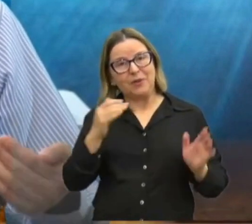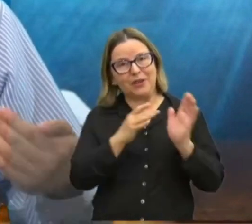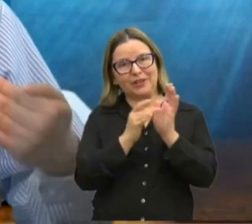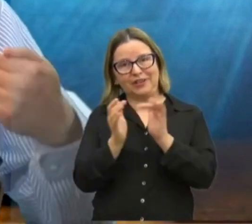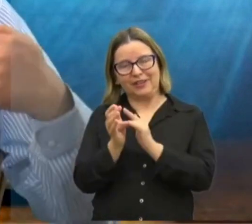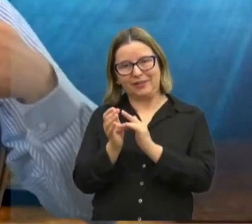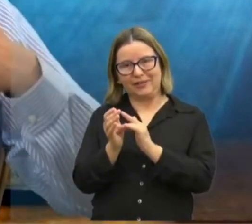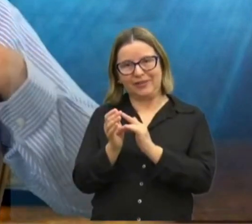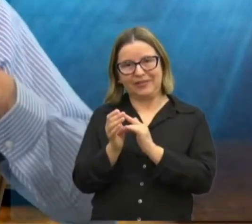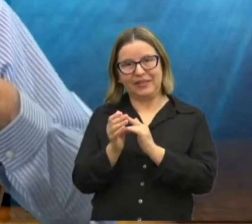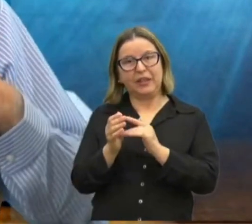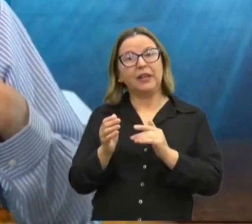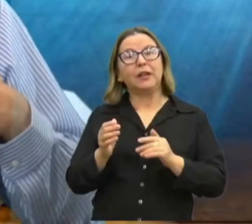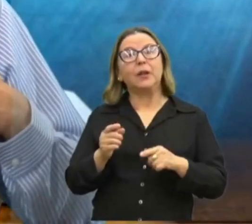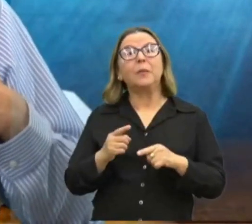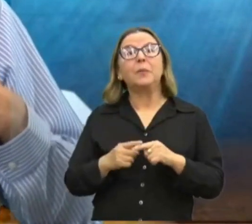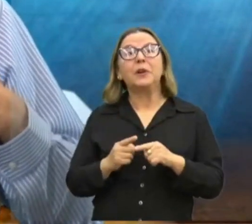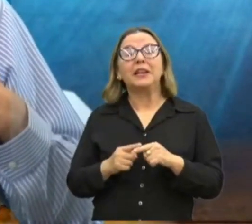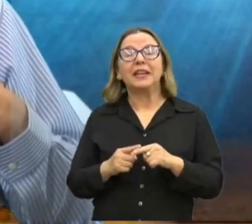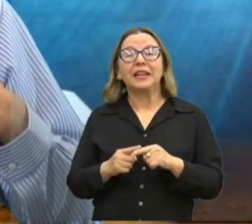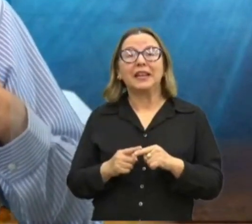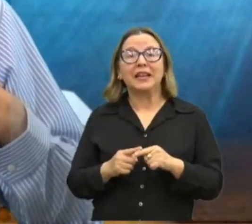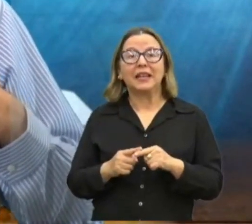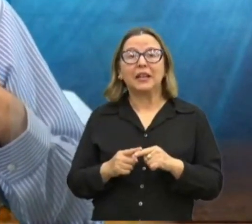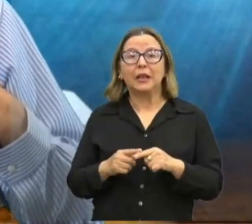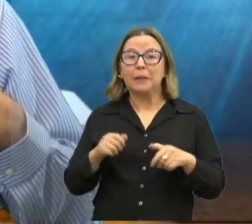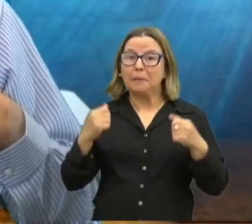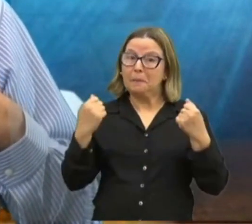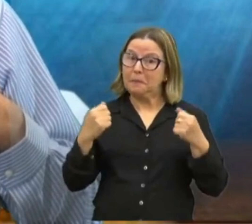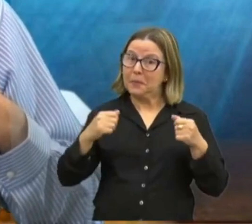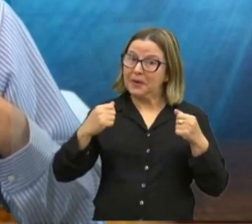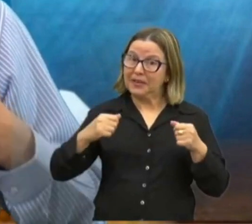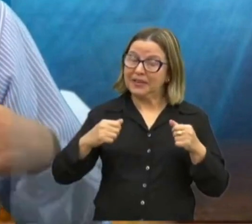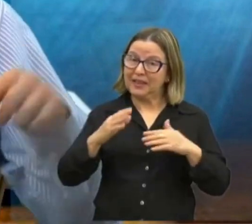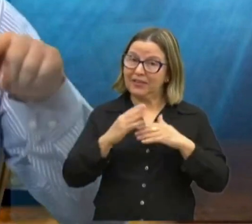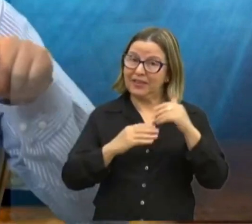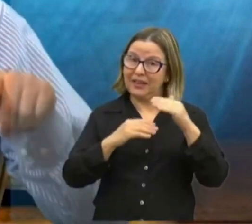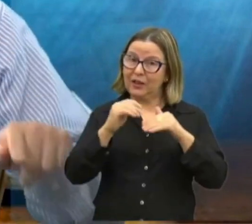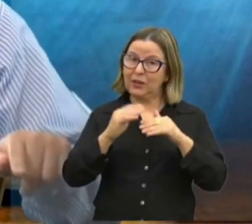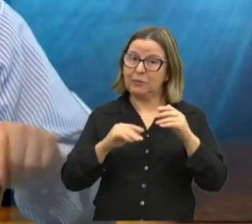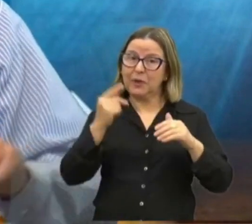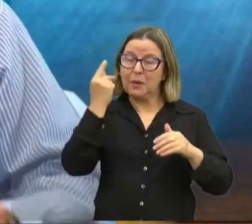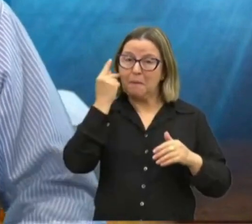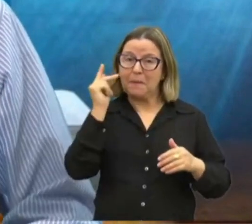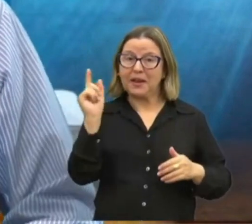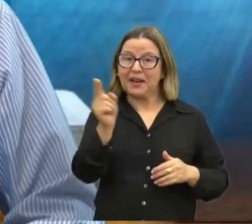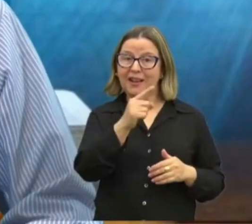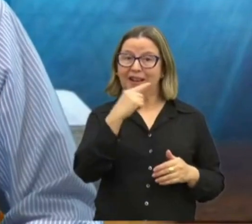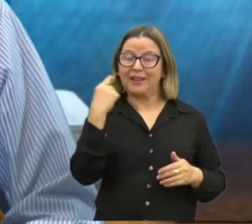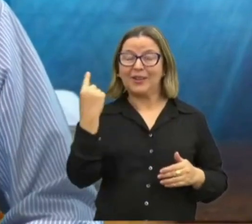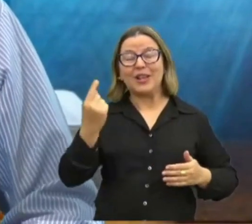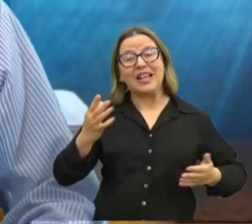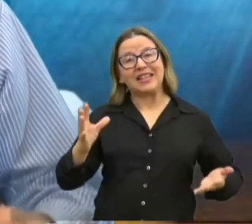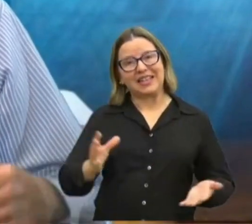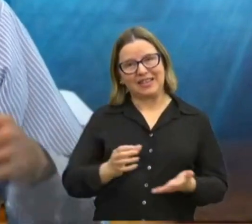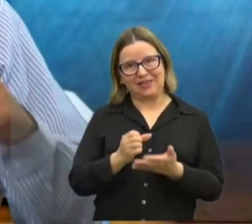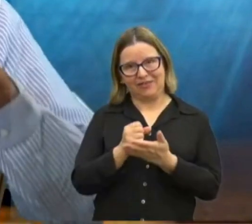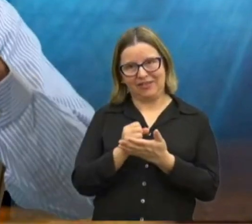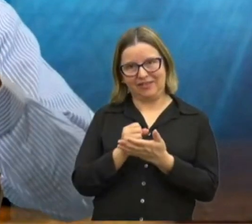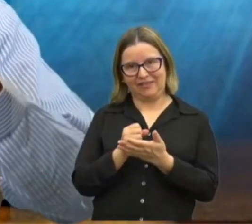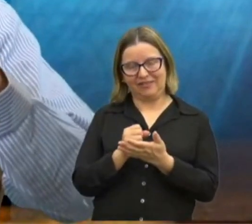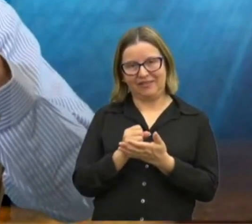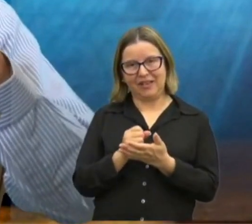essencial para a nossa própria salvação. Deus não poupou o filho dele, para